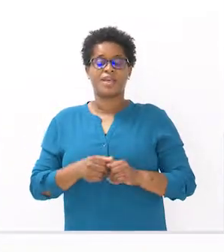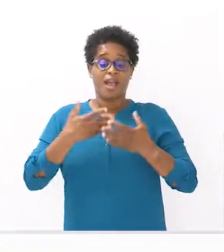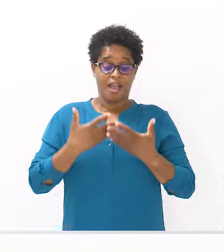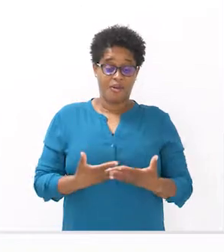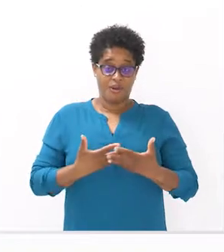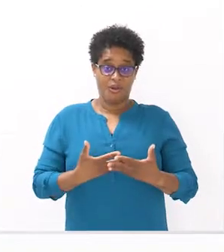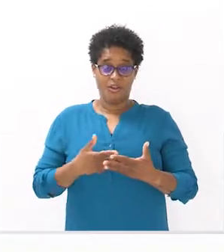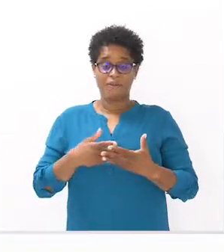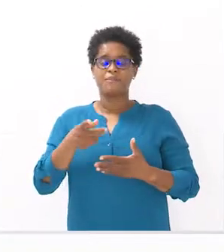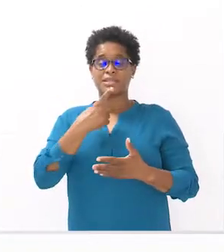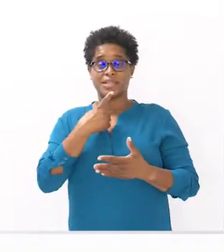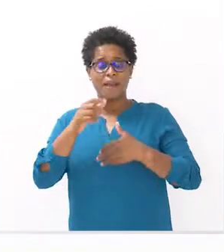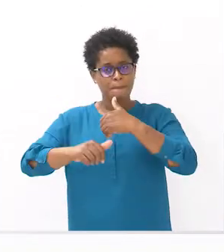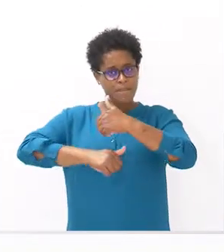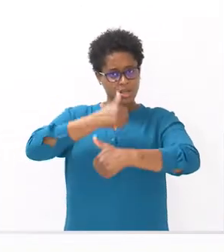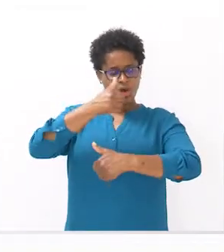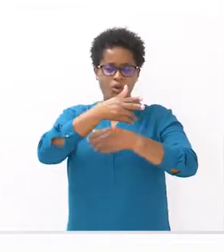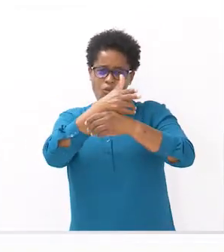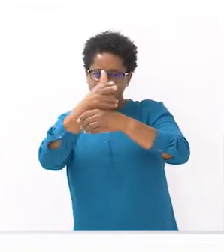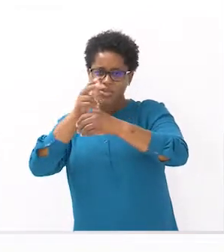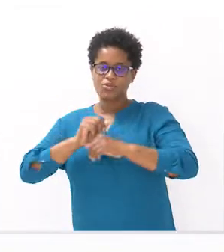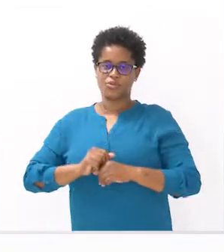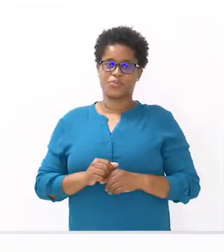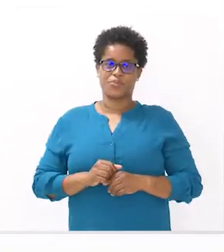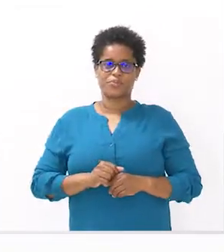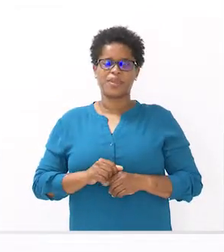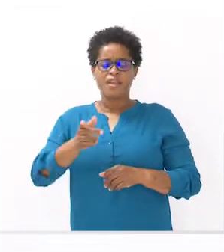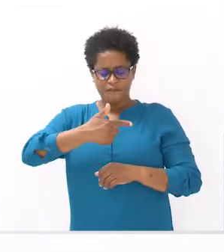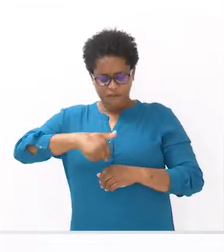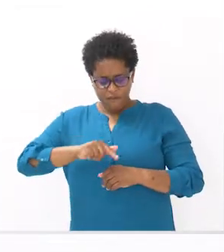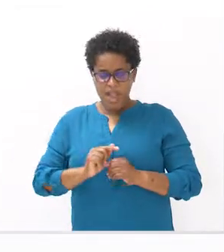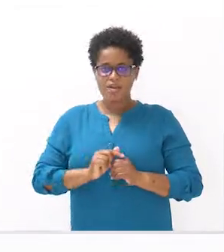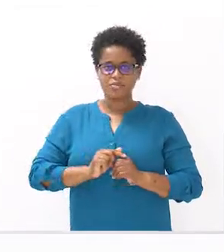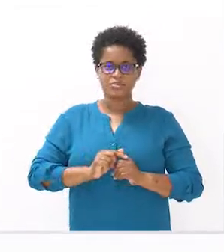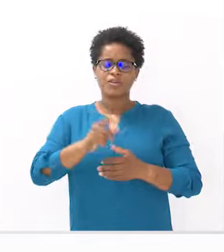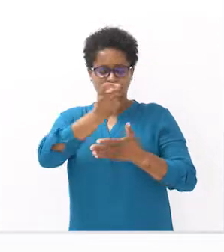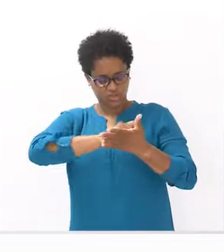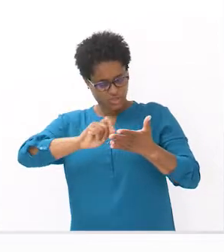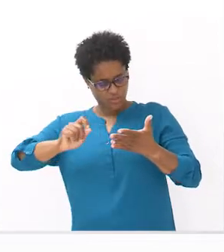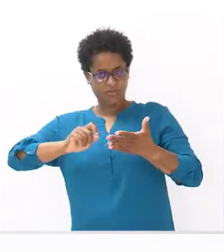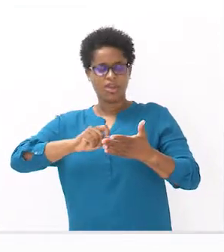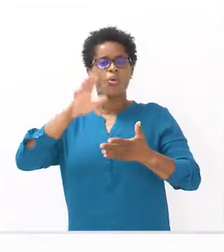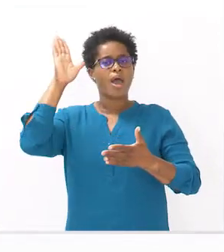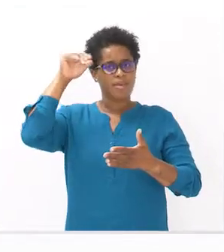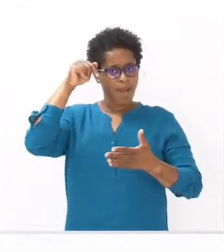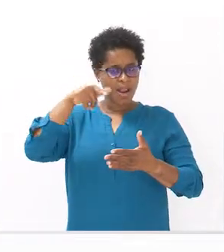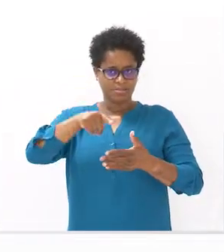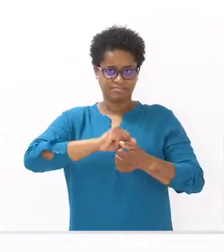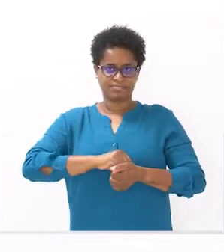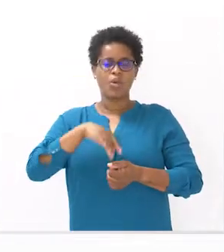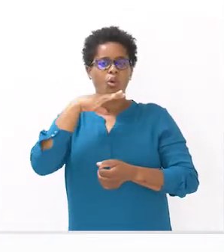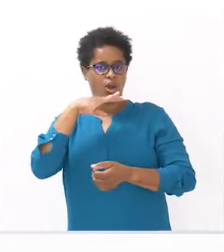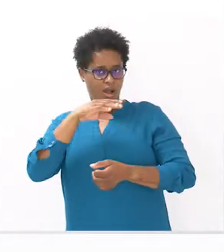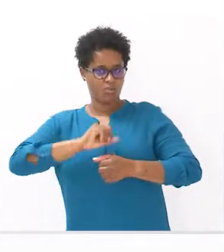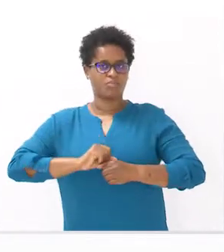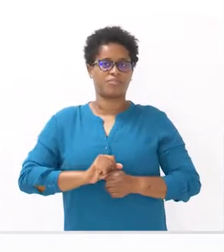Agora, para compreenderem melhor o vídeo, vamos descrever o animal, ou seja, o